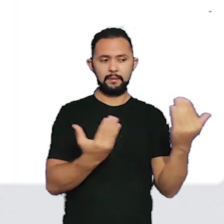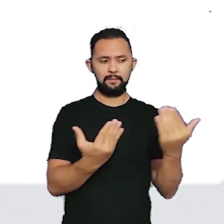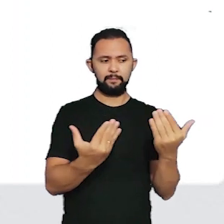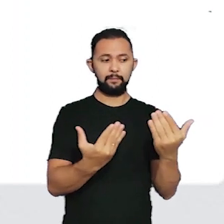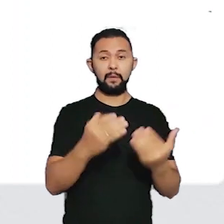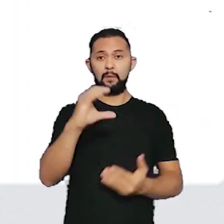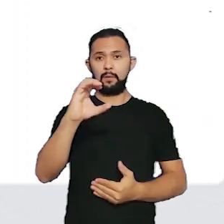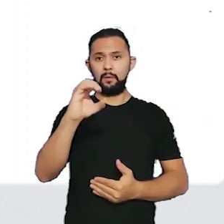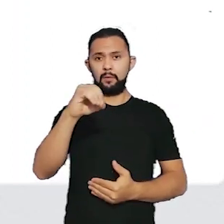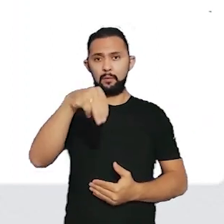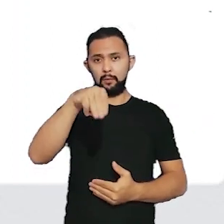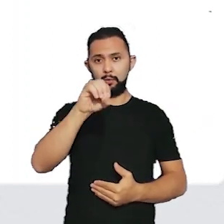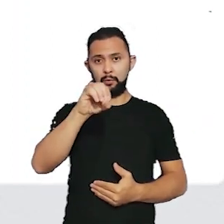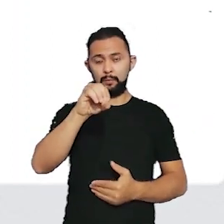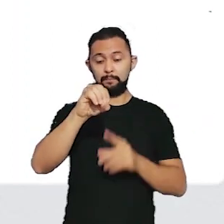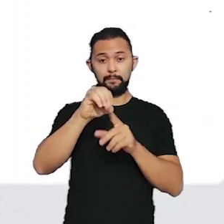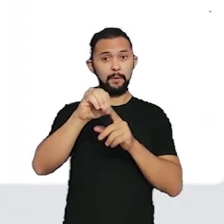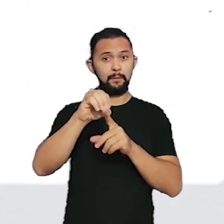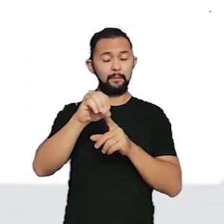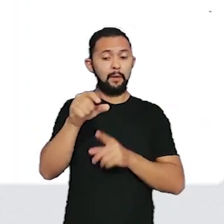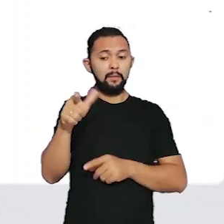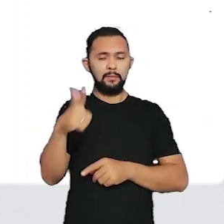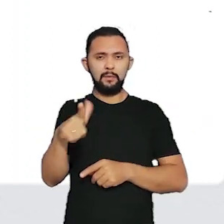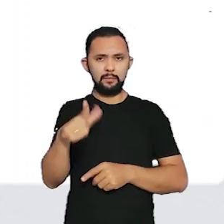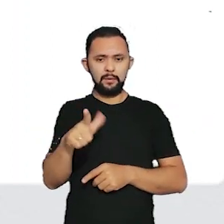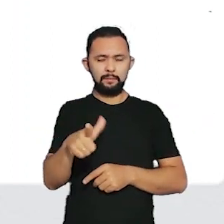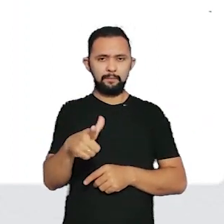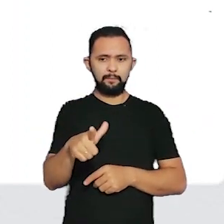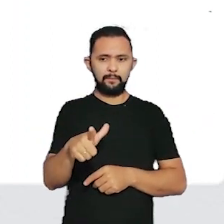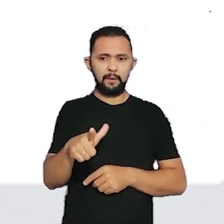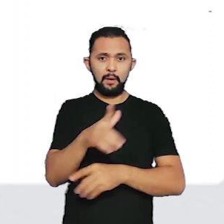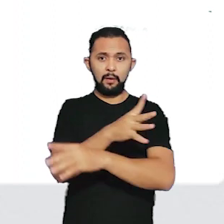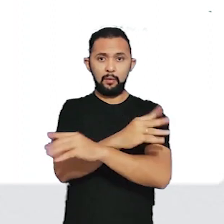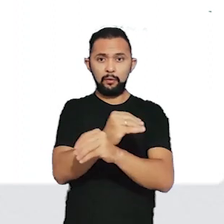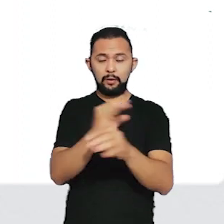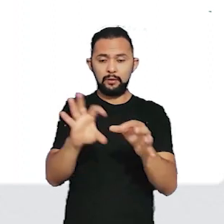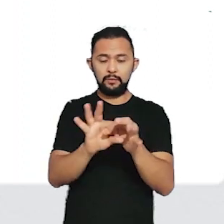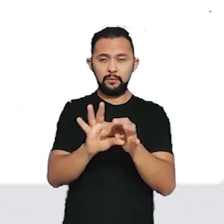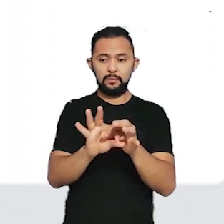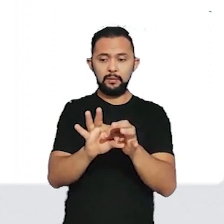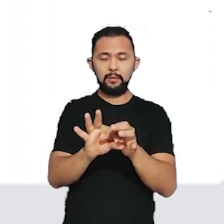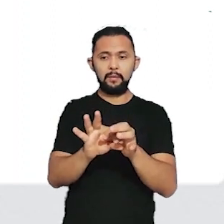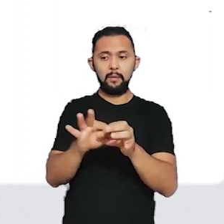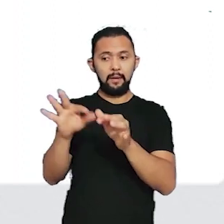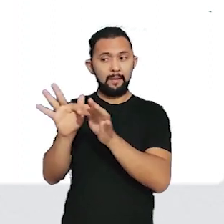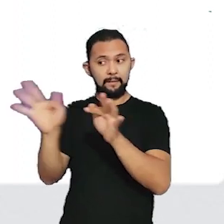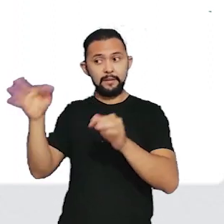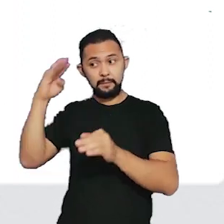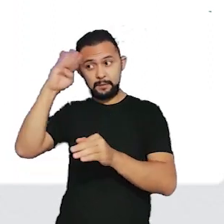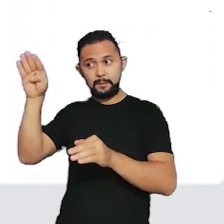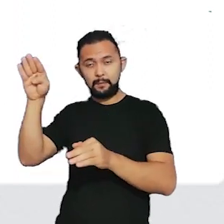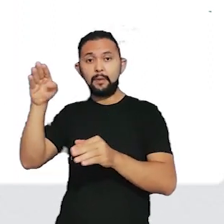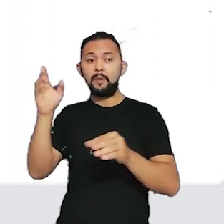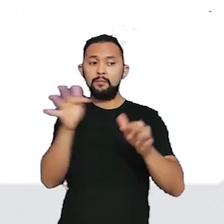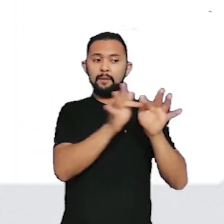é o como, tá? Então, onde não aparece o conectivo, eu chamo de oração principal, e onde aparece o conectivo,